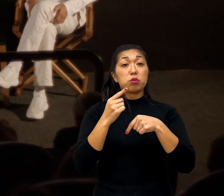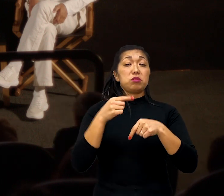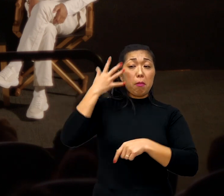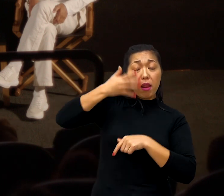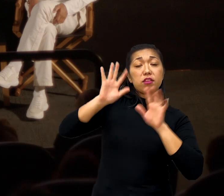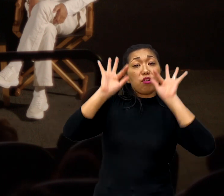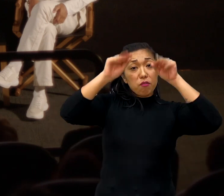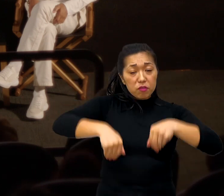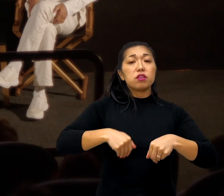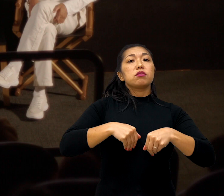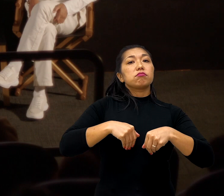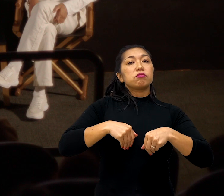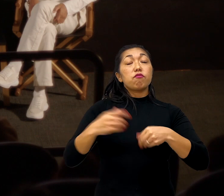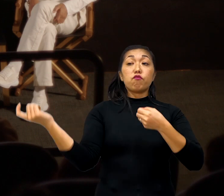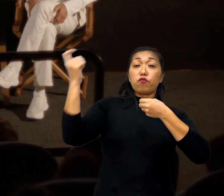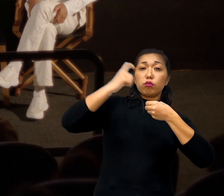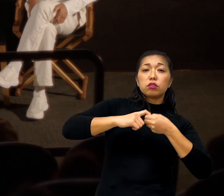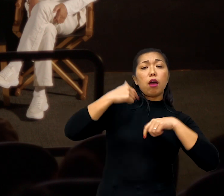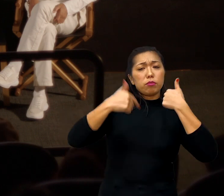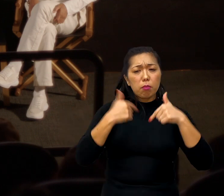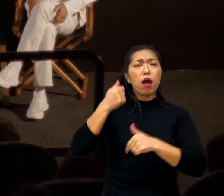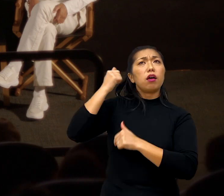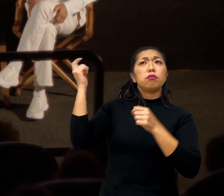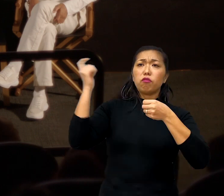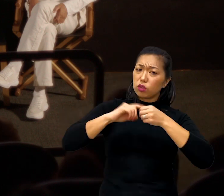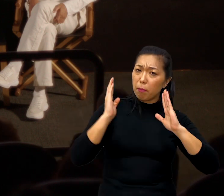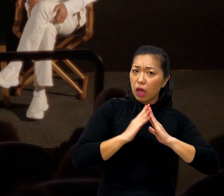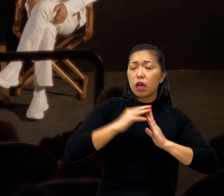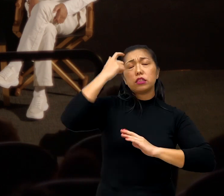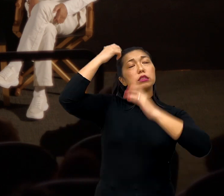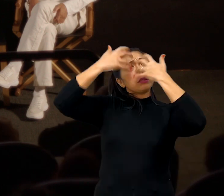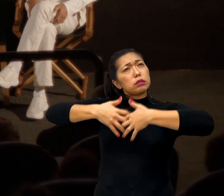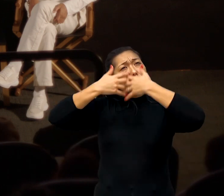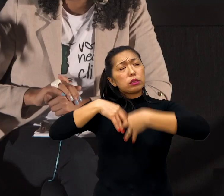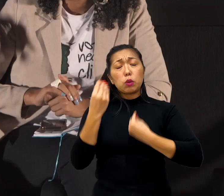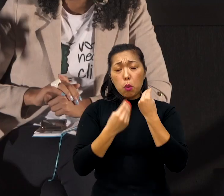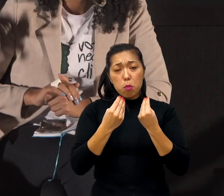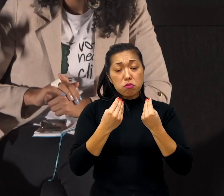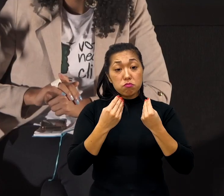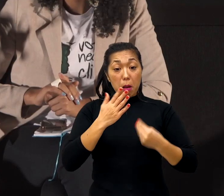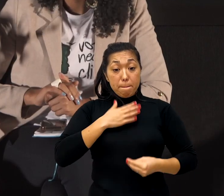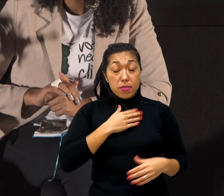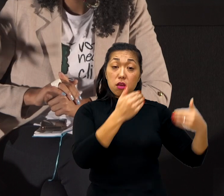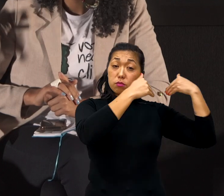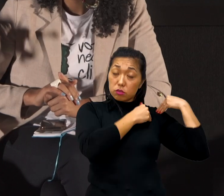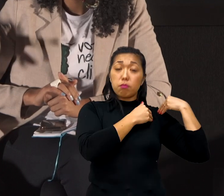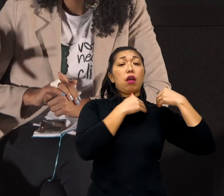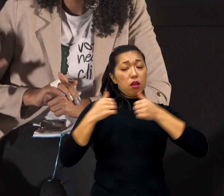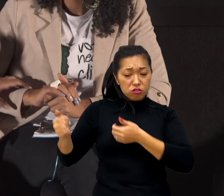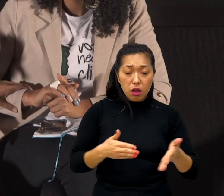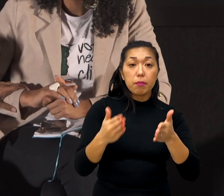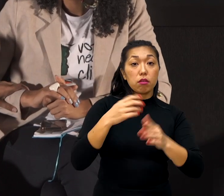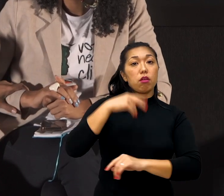nossos trabalhos e repensando os nossos papéis, as nossas trajetórias e o que a gente pode fazer. Então,